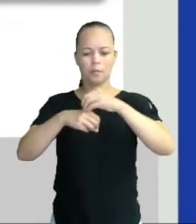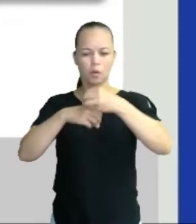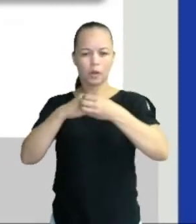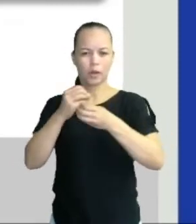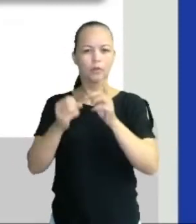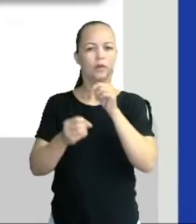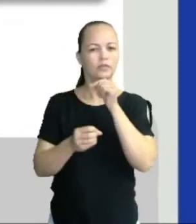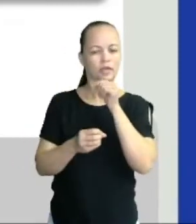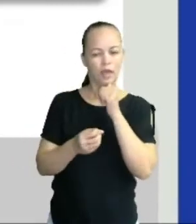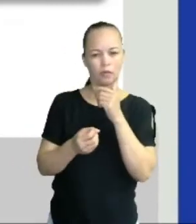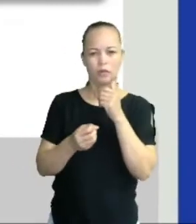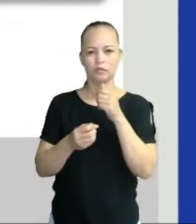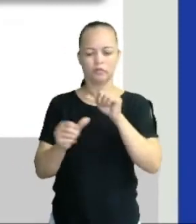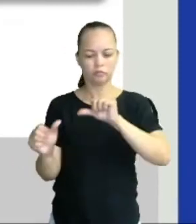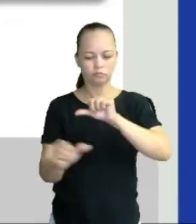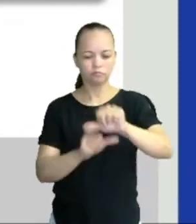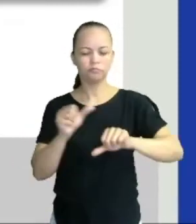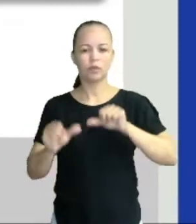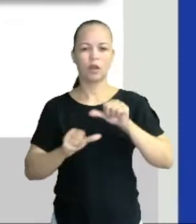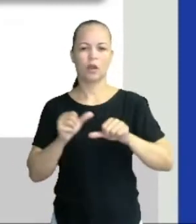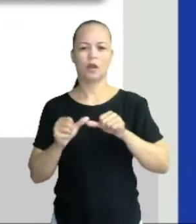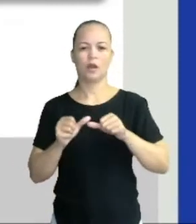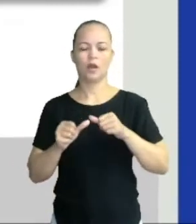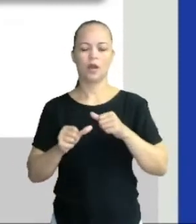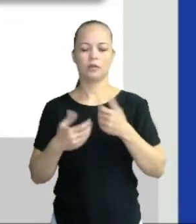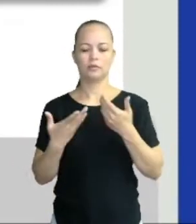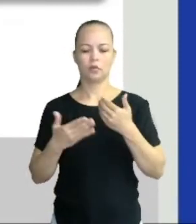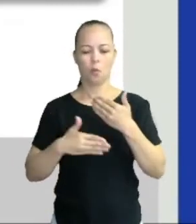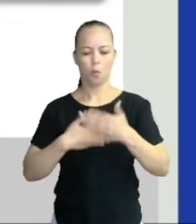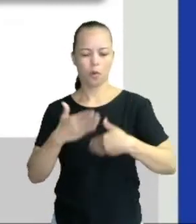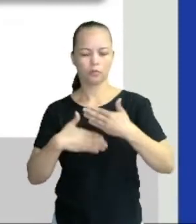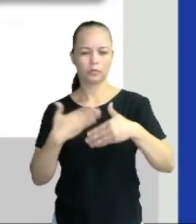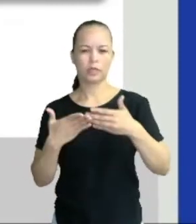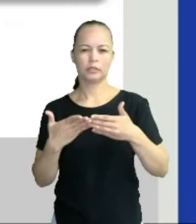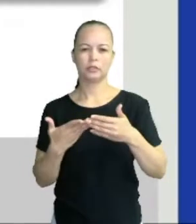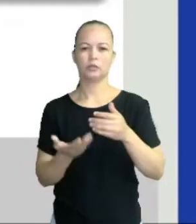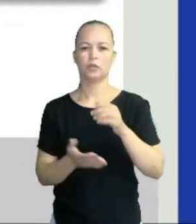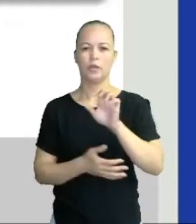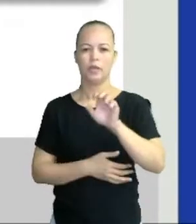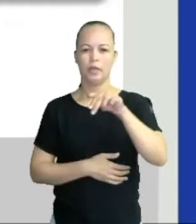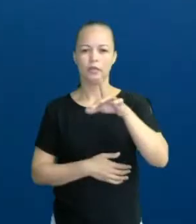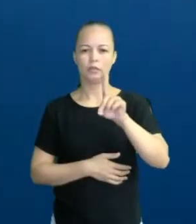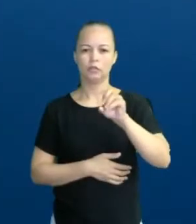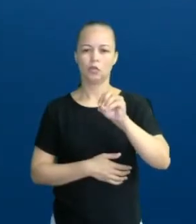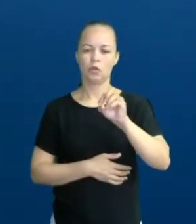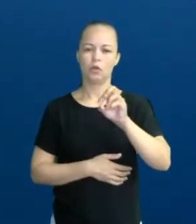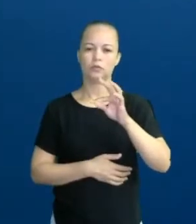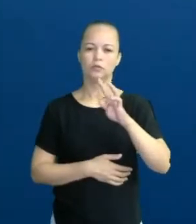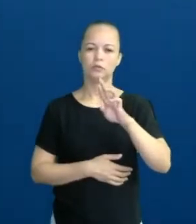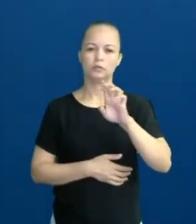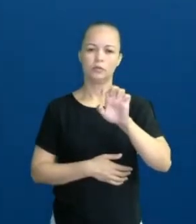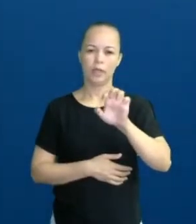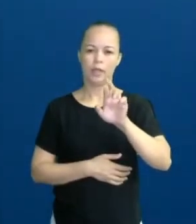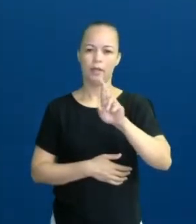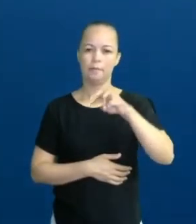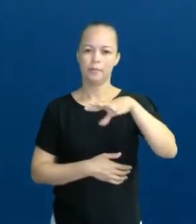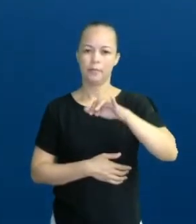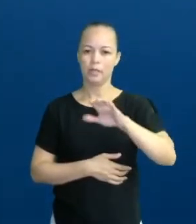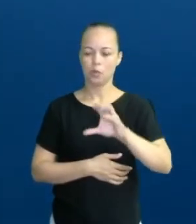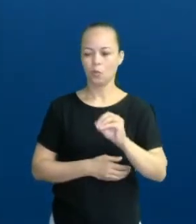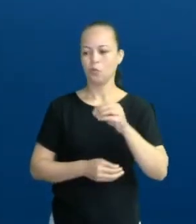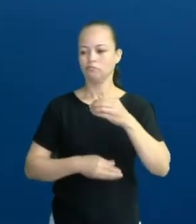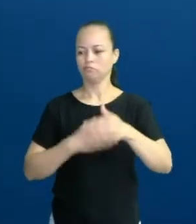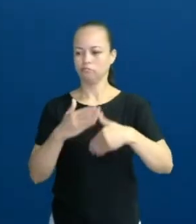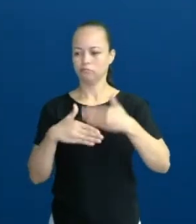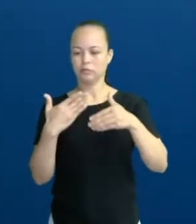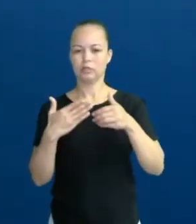mais uma vez aqui, ó, sofrendo um processo um processo endotérmico, ou seja, está tendo a introdução aqui, vai ter aqui